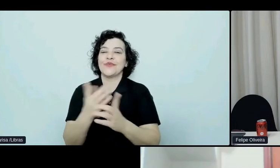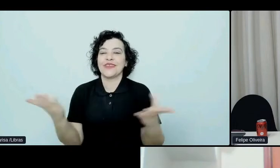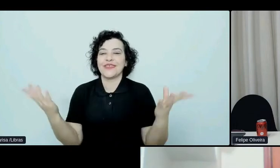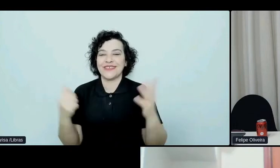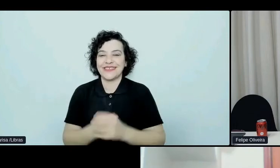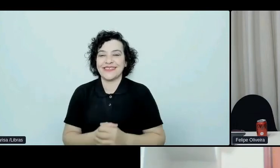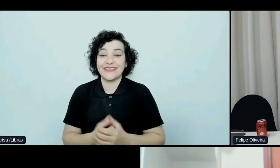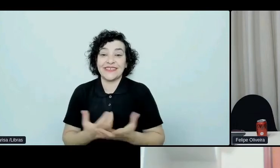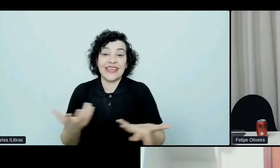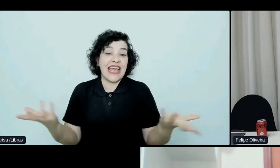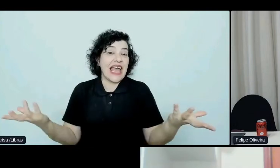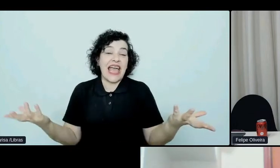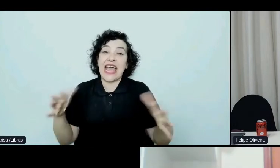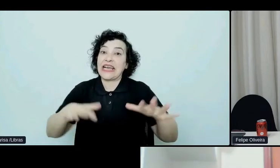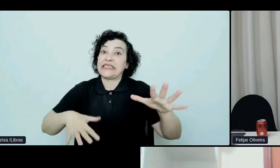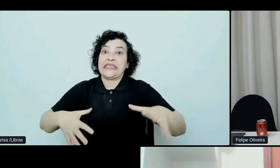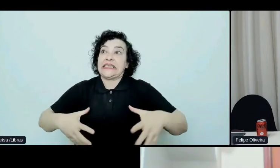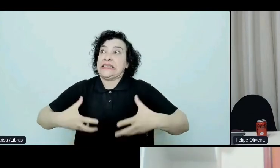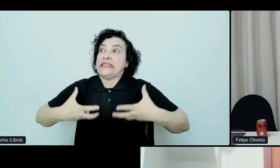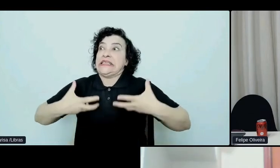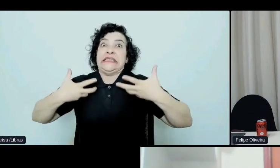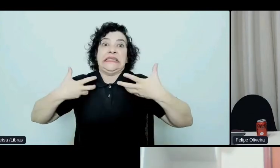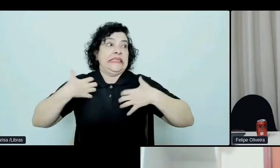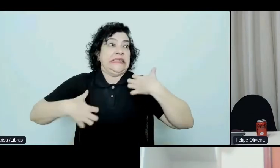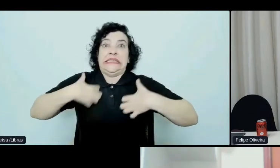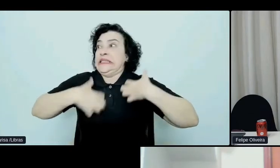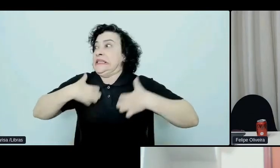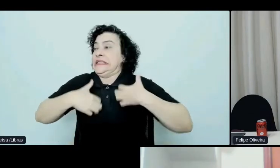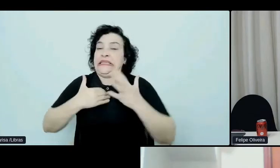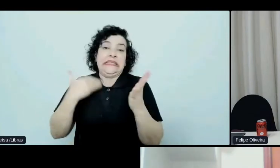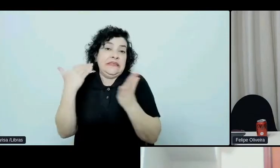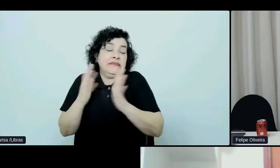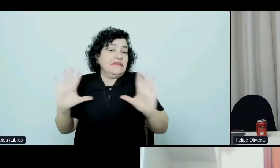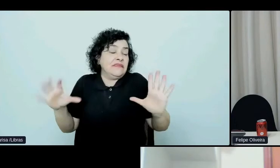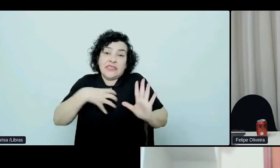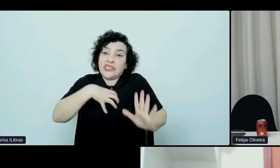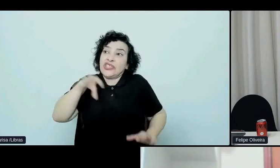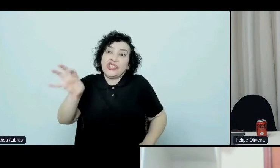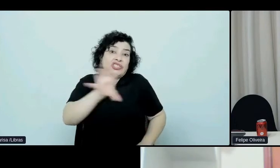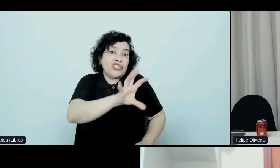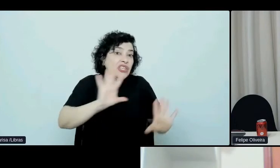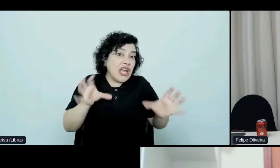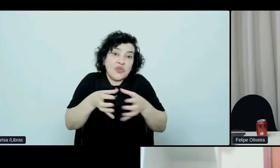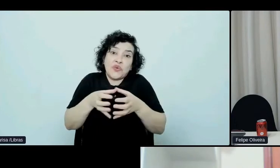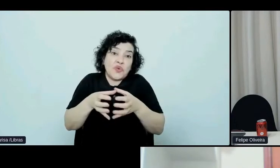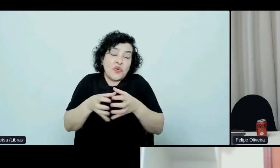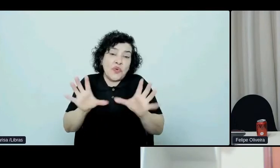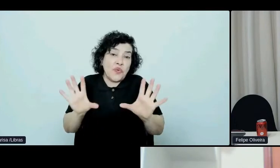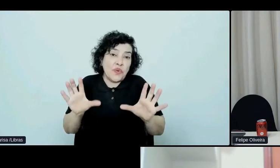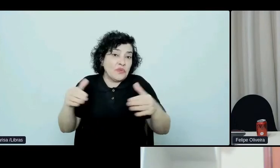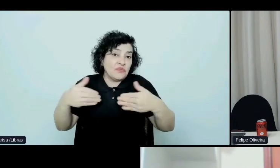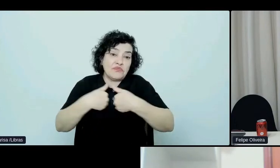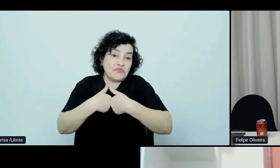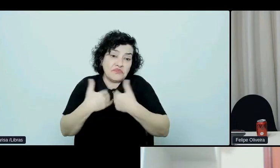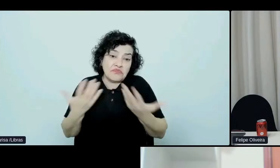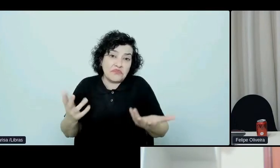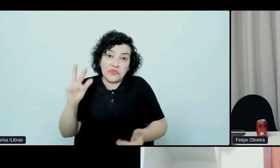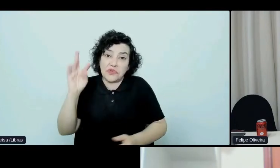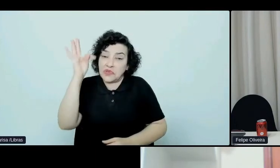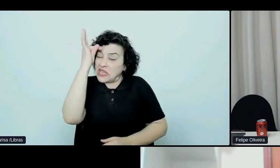quê? Ele falou, por causa do exagero. Eu fiquei, tipo, não é exagero. Ele, tá bom, é exacerbação na forma de falar. Eu, sim, ele é, mas como que